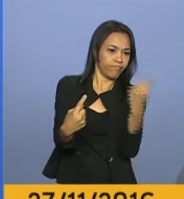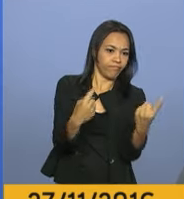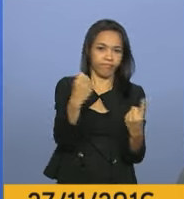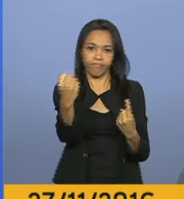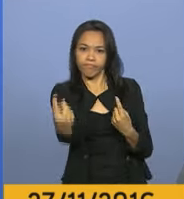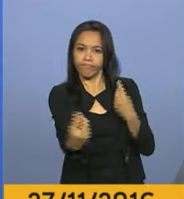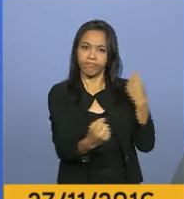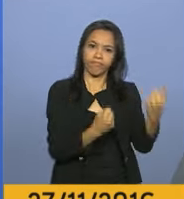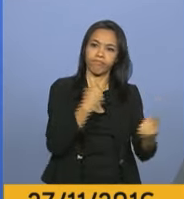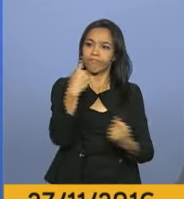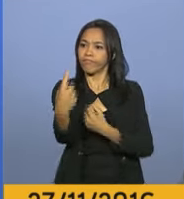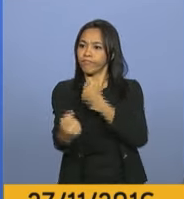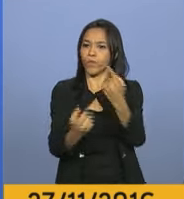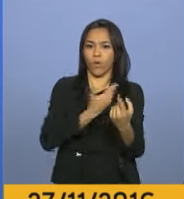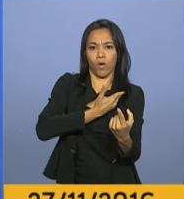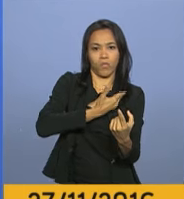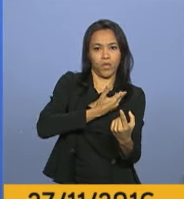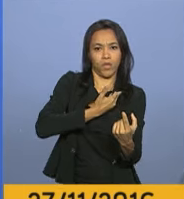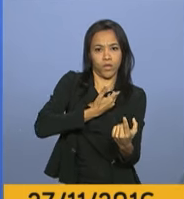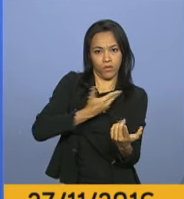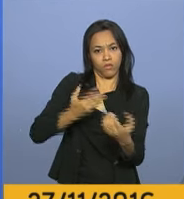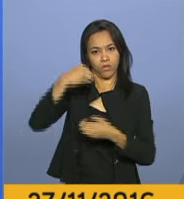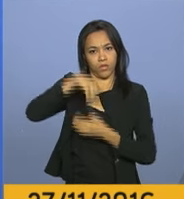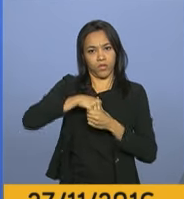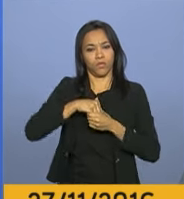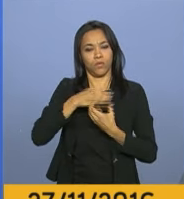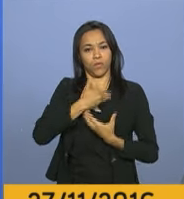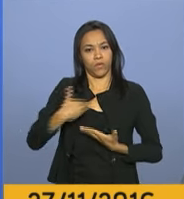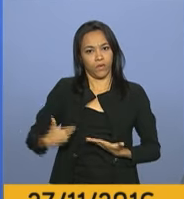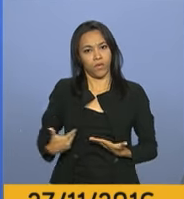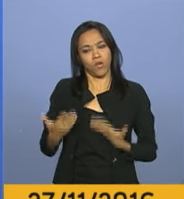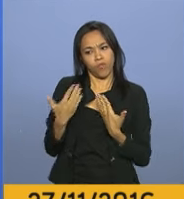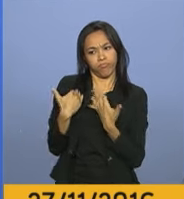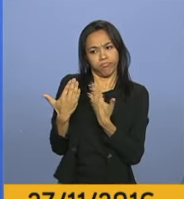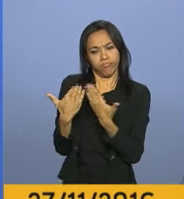colega de governo, ou mesmo do parlamento, que seria